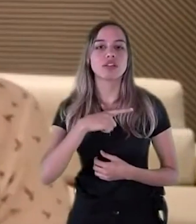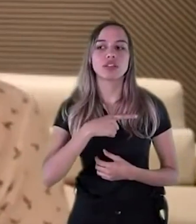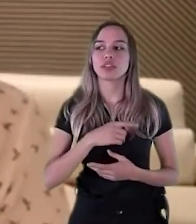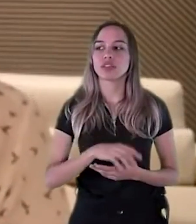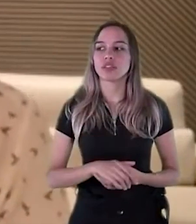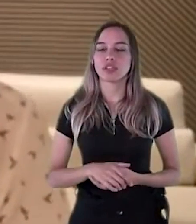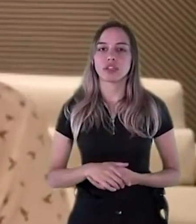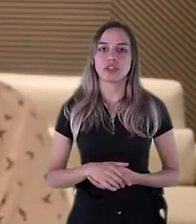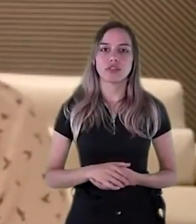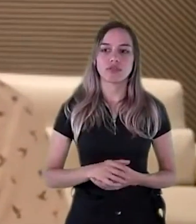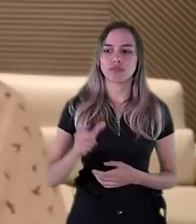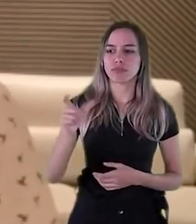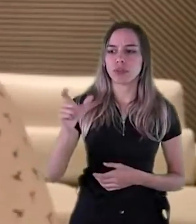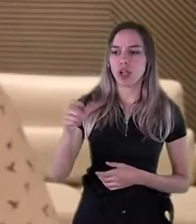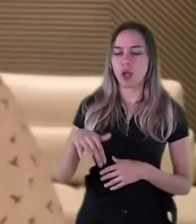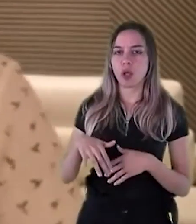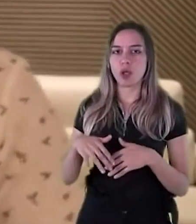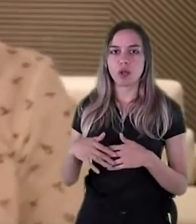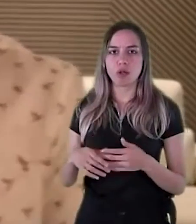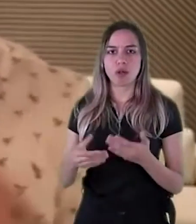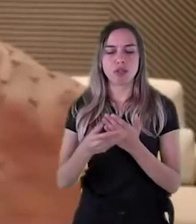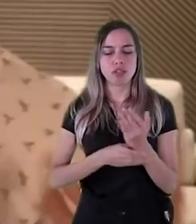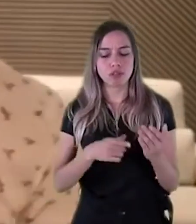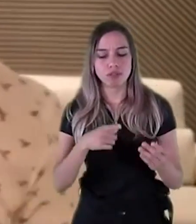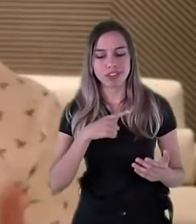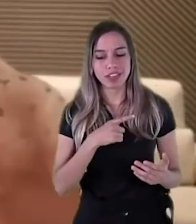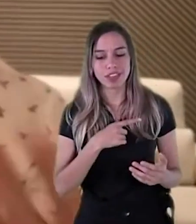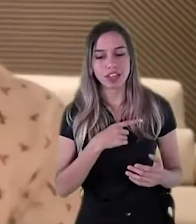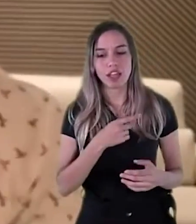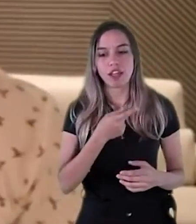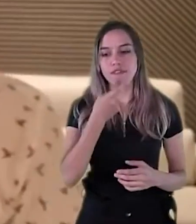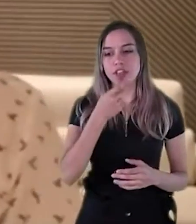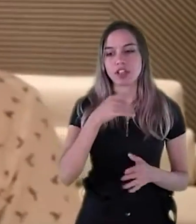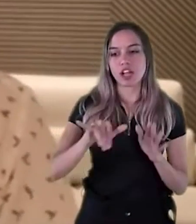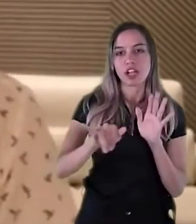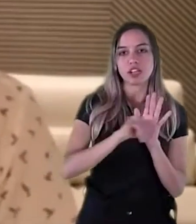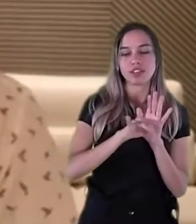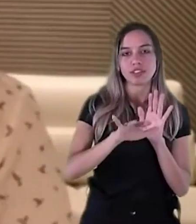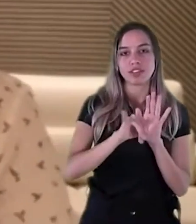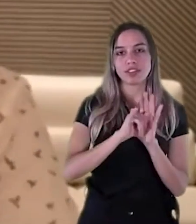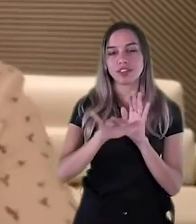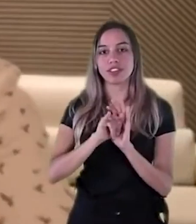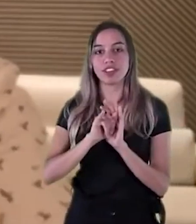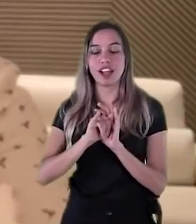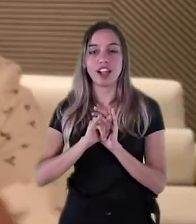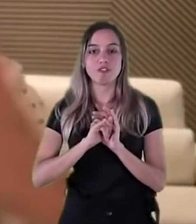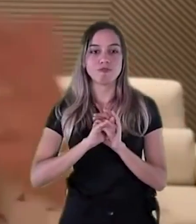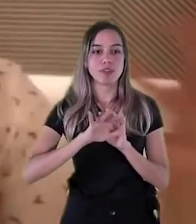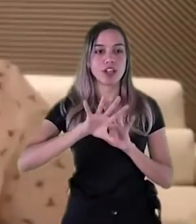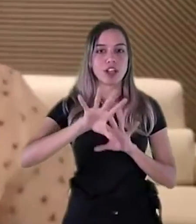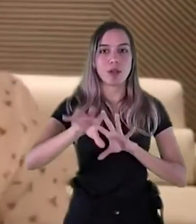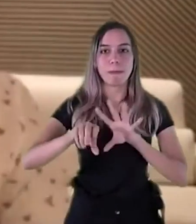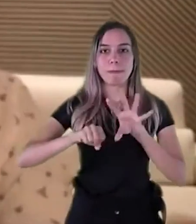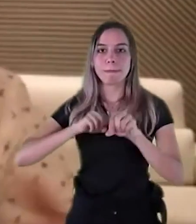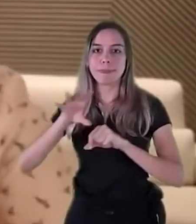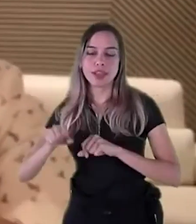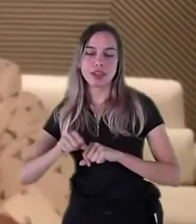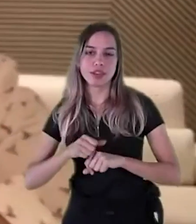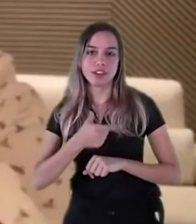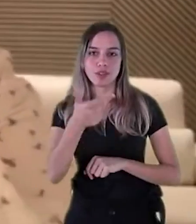Quantos eus que não são meus? Quantas identidades eu fui assumindo ao longo da minha vida? Claro, algumas deveriam